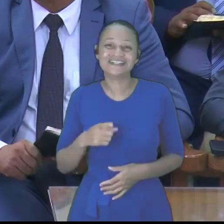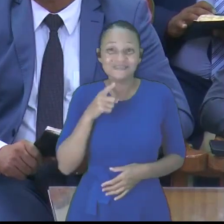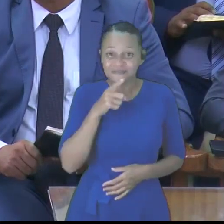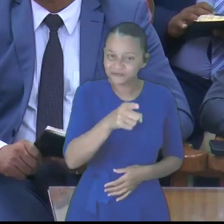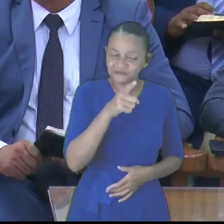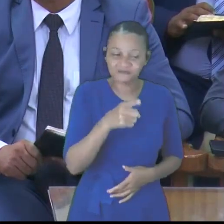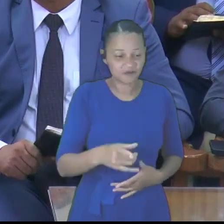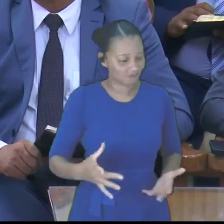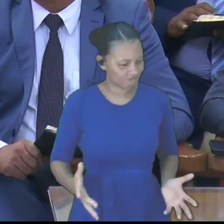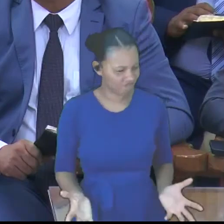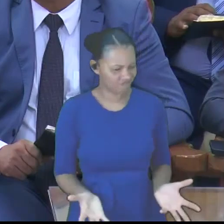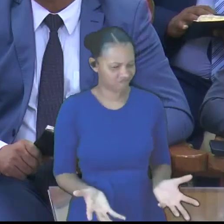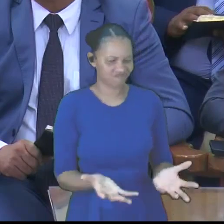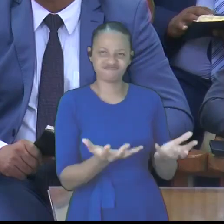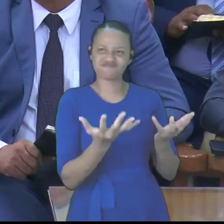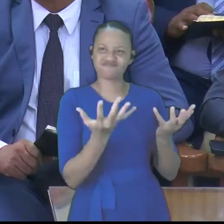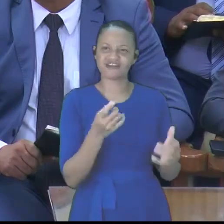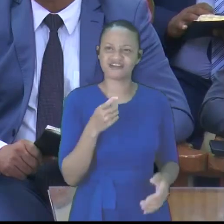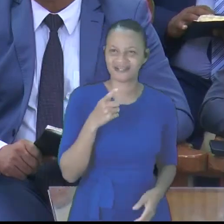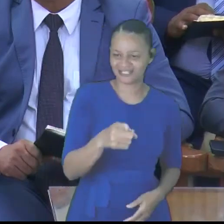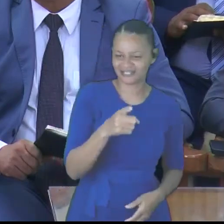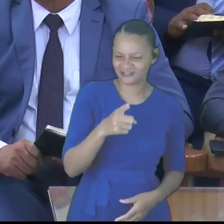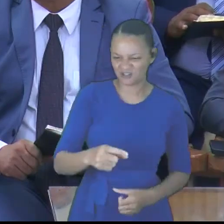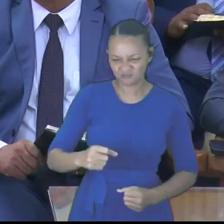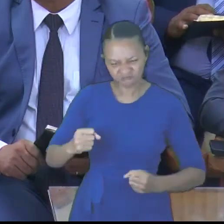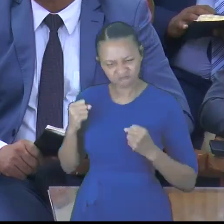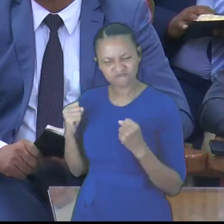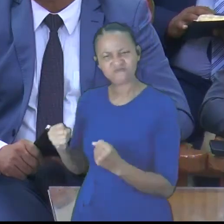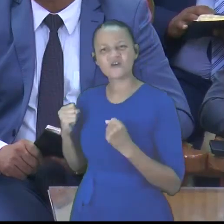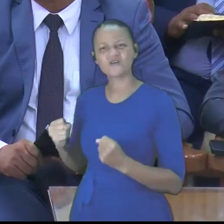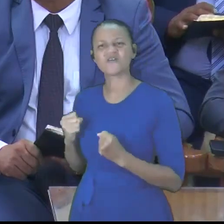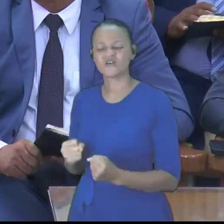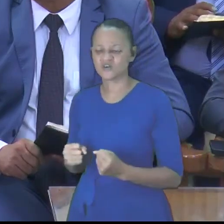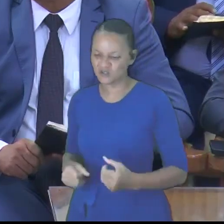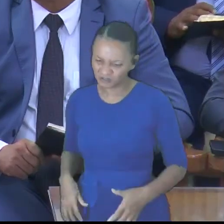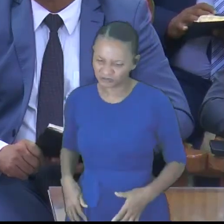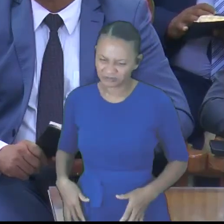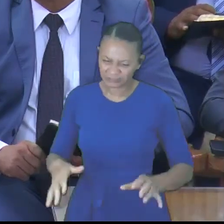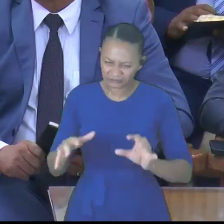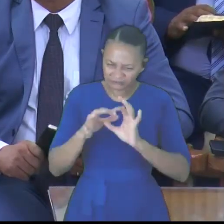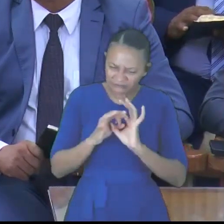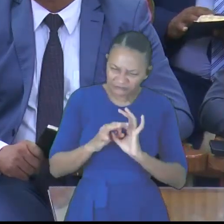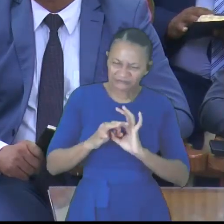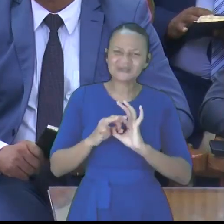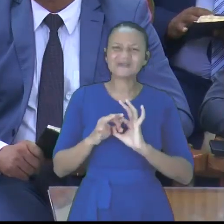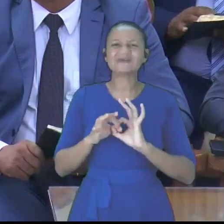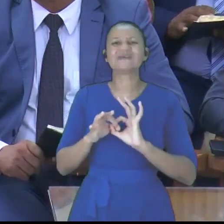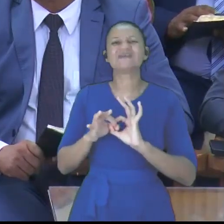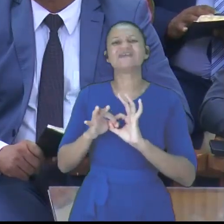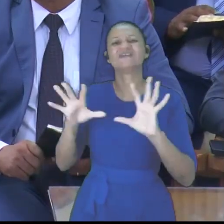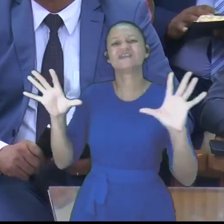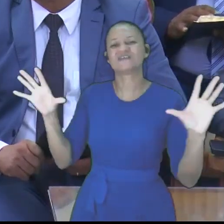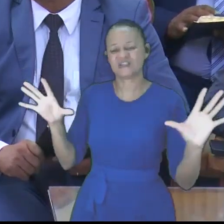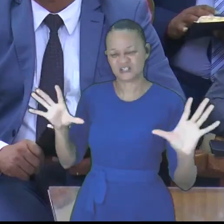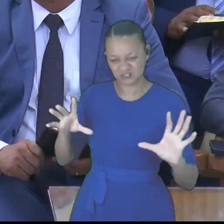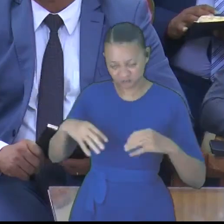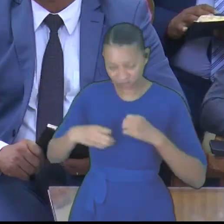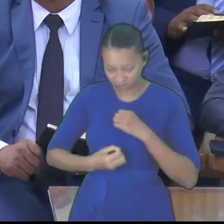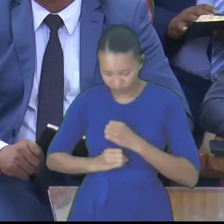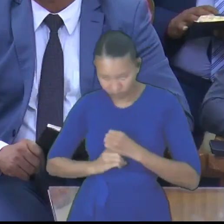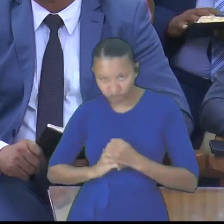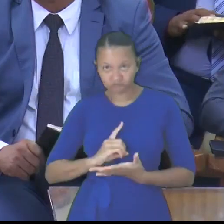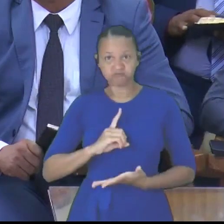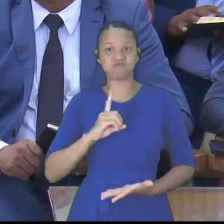ser elevado, você é uma potência, libere o Deus que está dentro